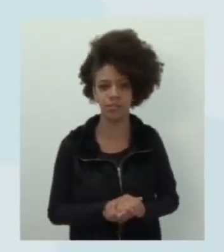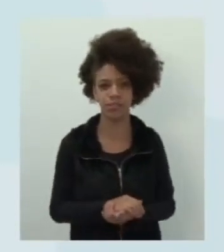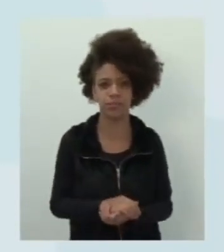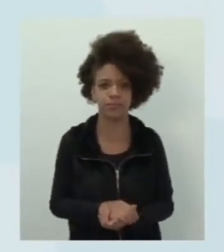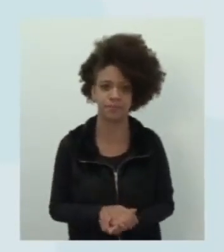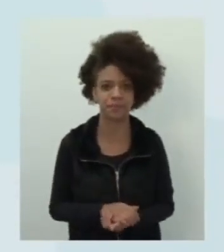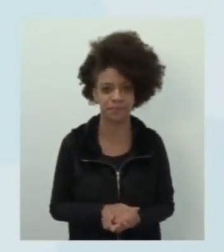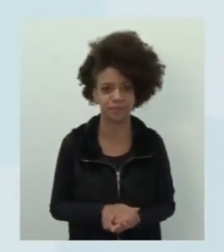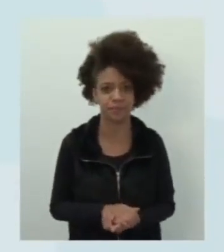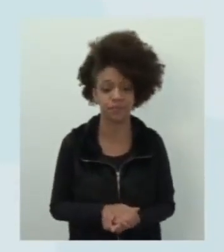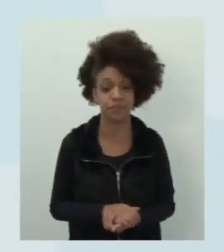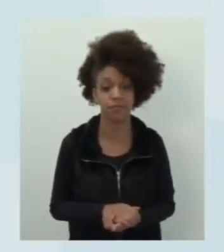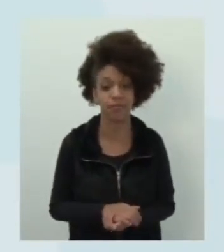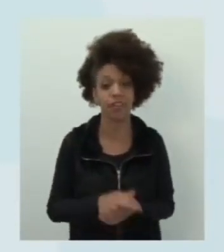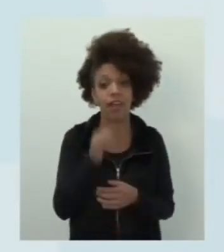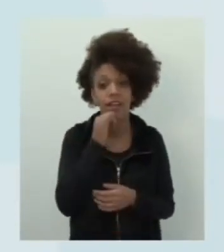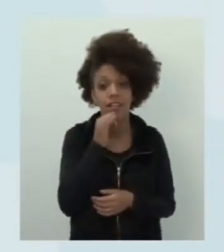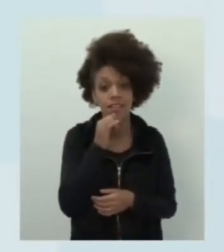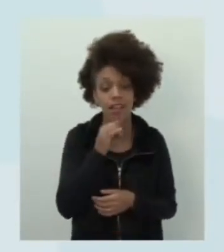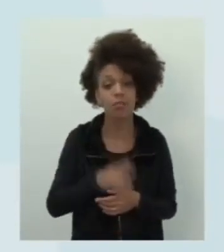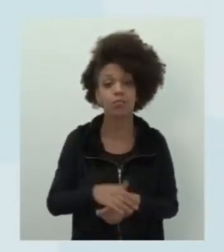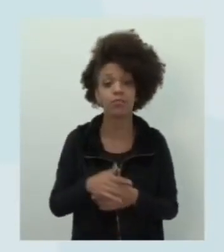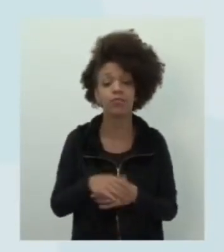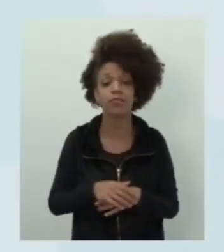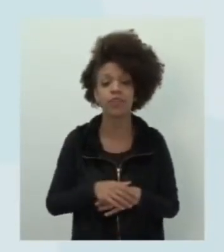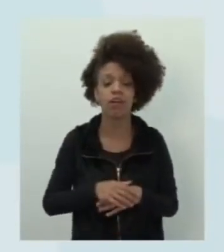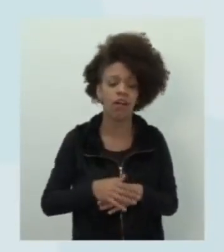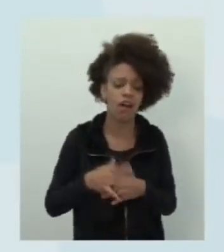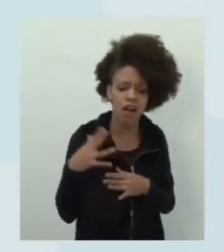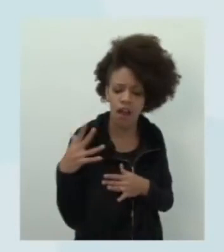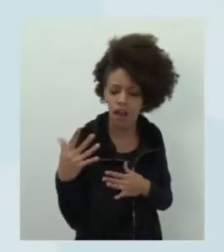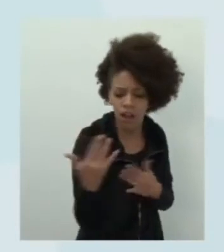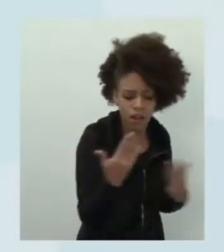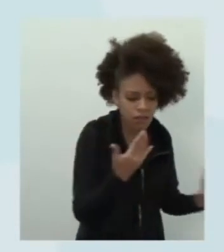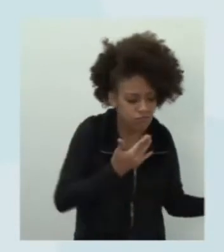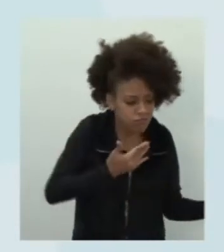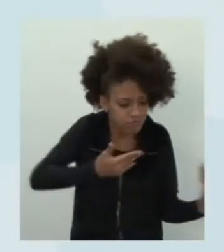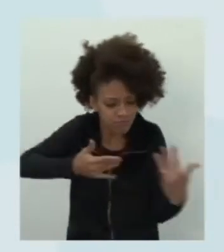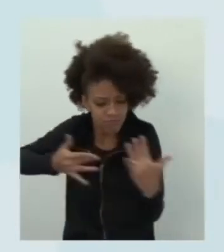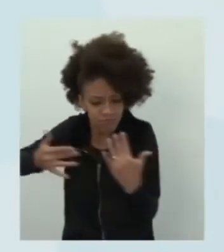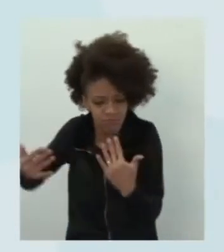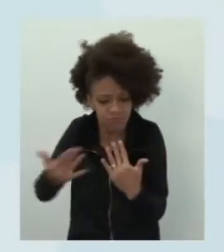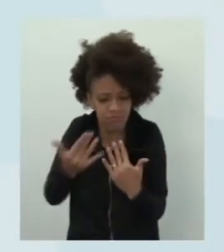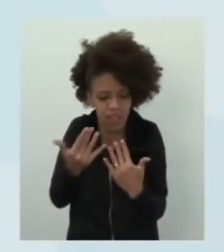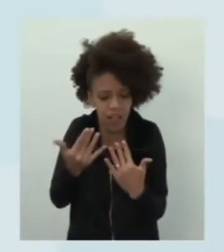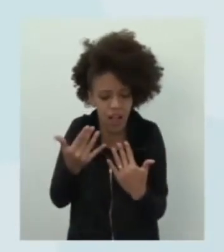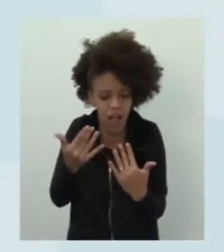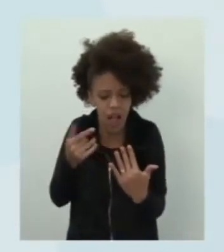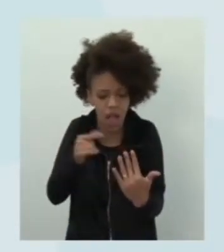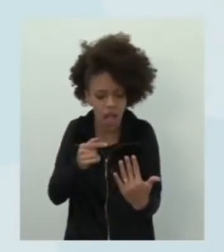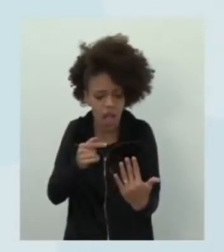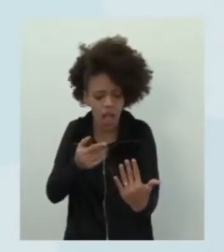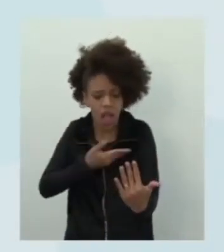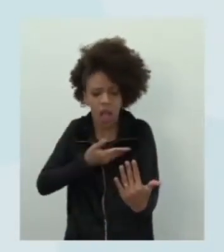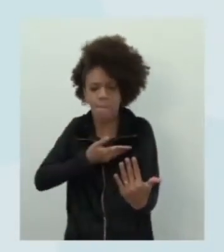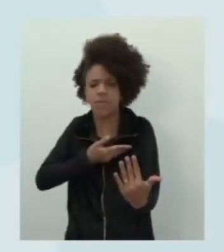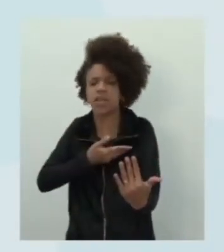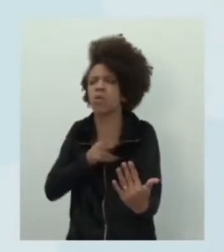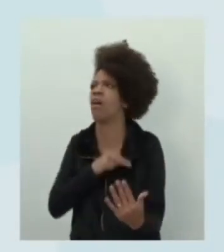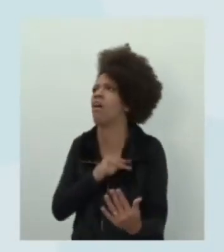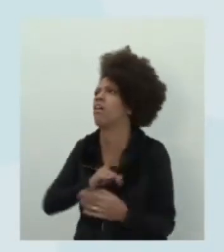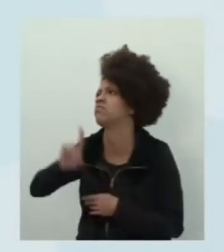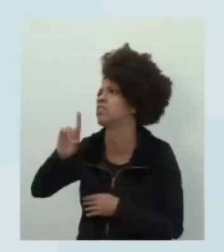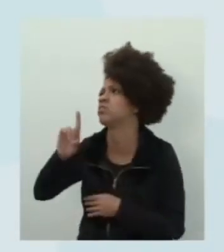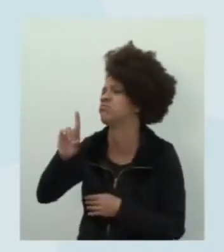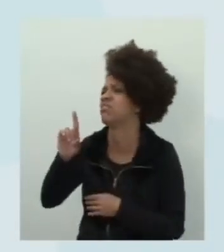só. Exemplo de uma cantiga de Dom Diniz. Ai flores do verde pino, saberes novas do meu amigo, ai Deus,